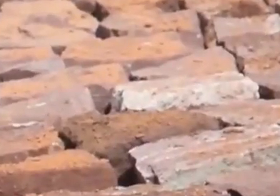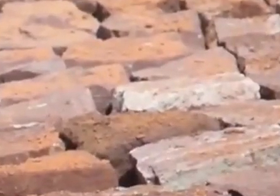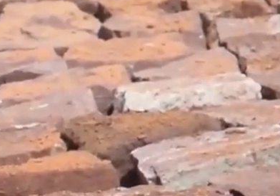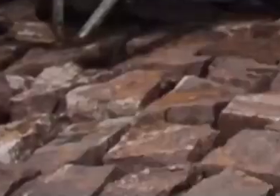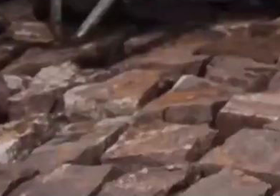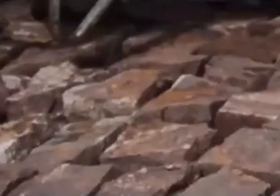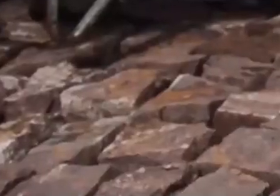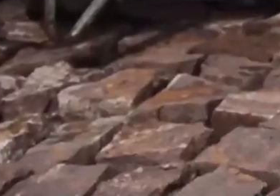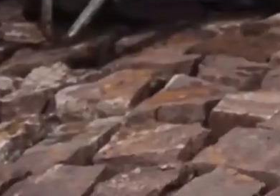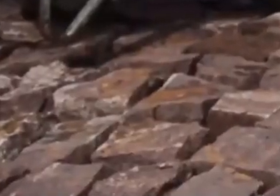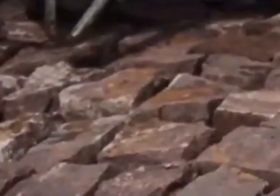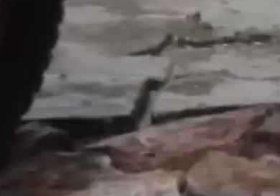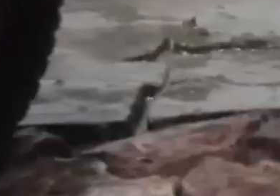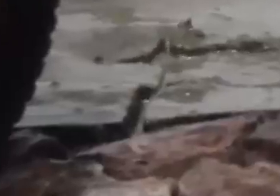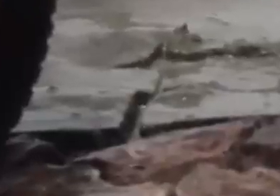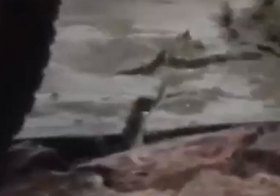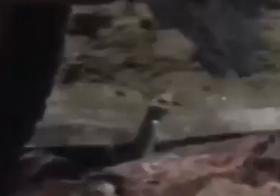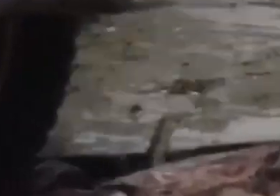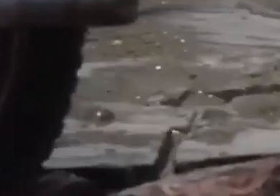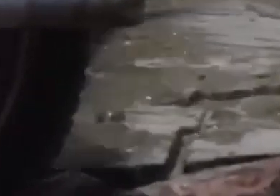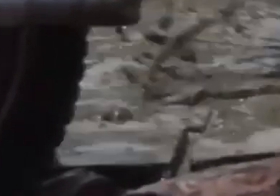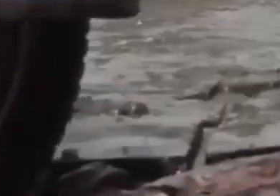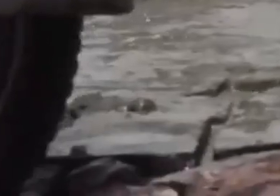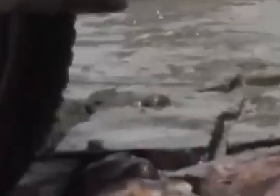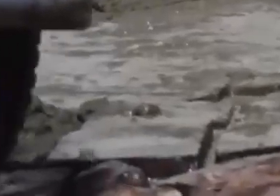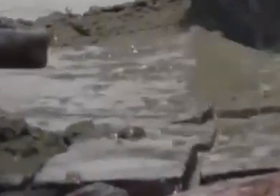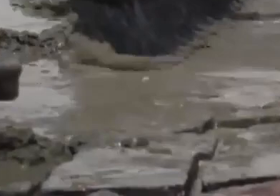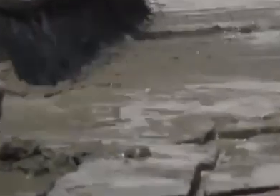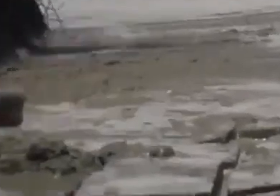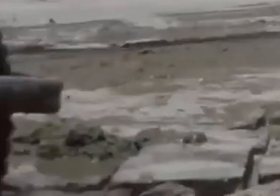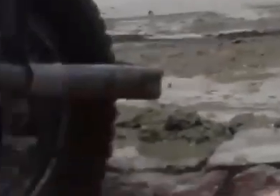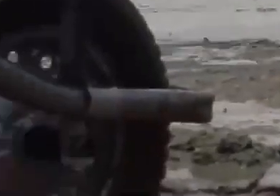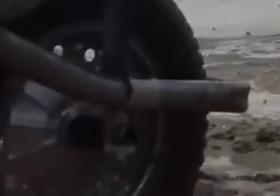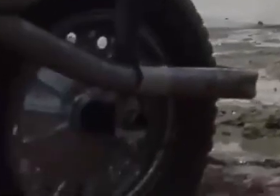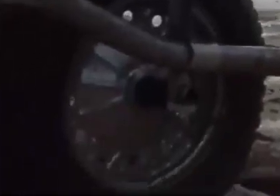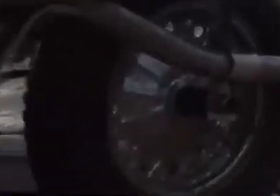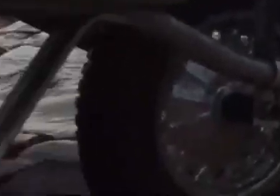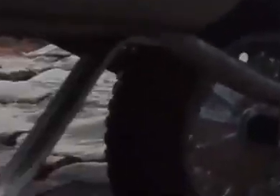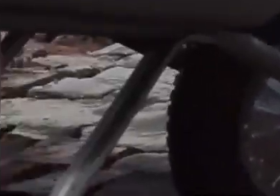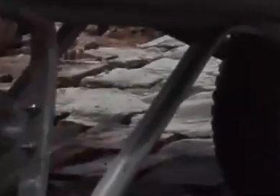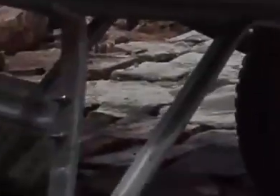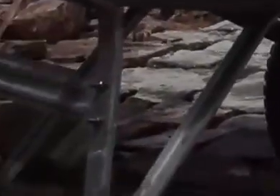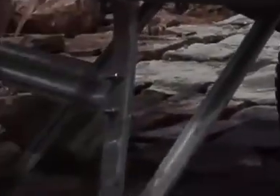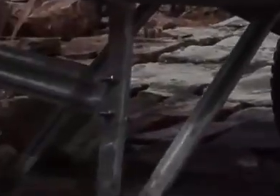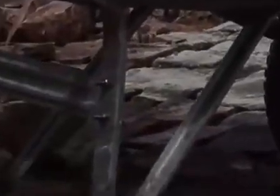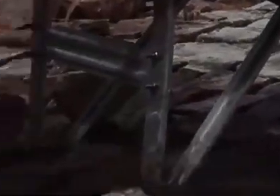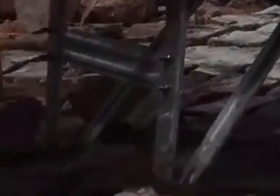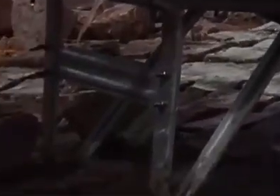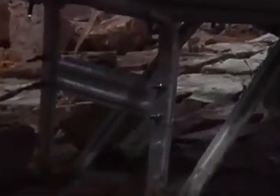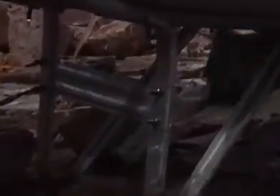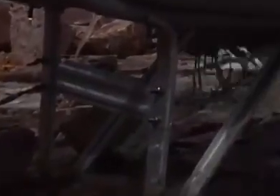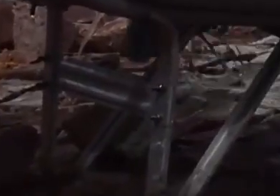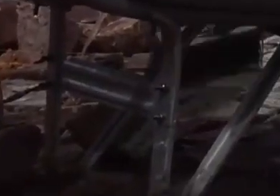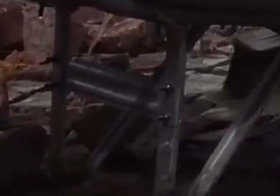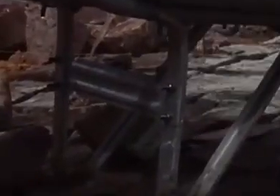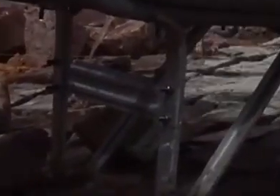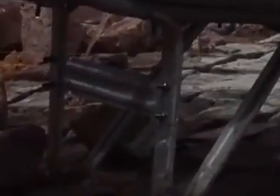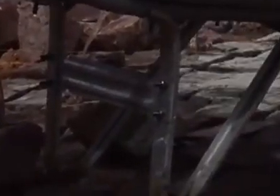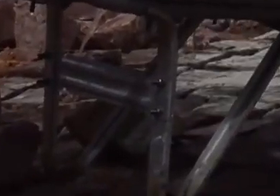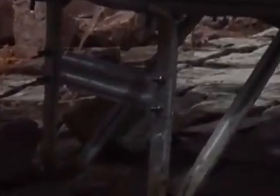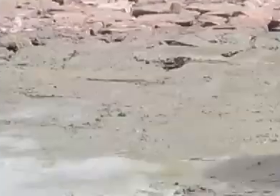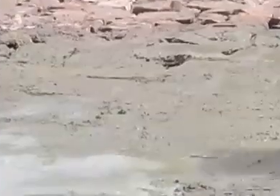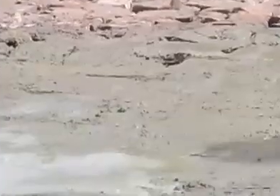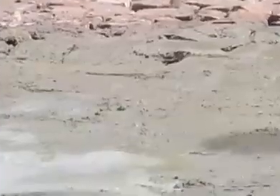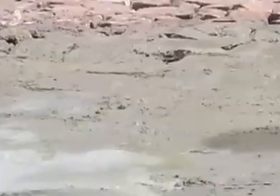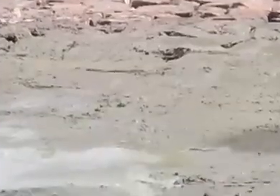um documento dado pela prefeitura. Bacana. Para poder entregar ele e dizer assim, ó, aqui é de vocês. Isso mostra que o prefeito trabalha em todas as